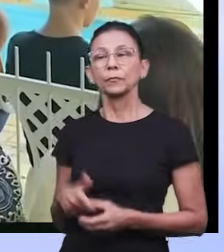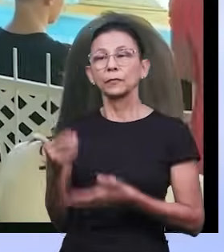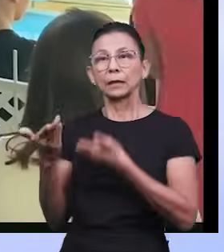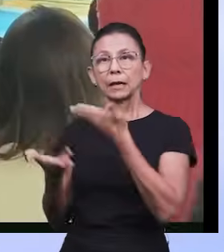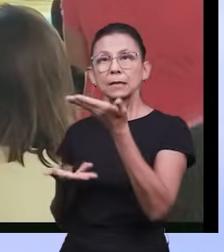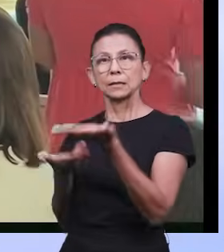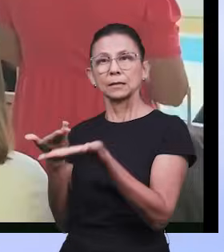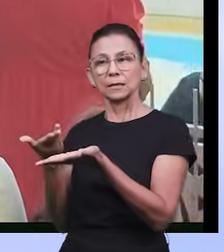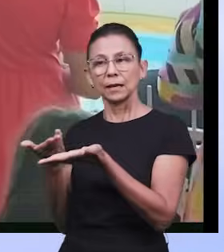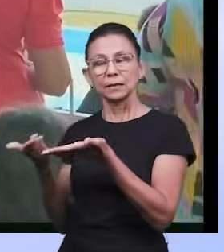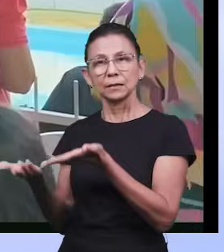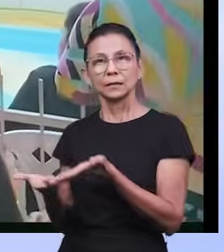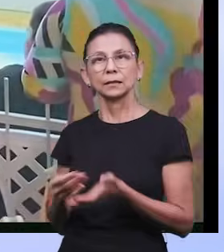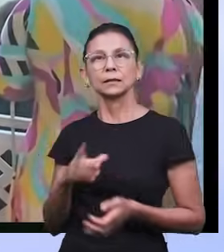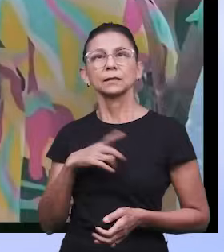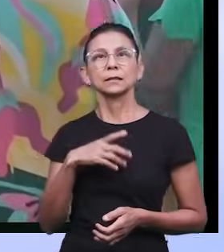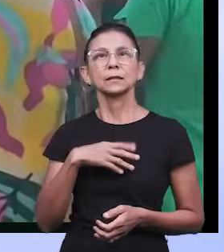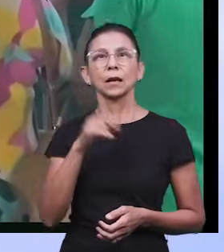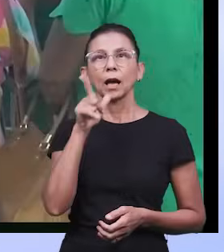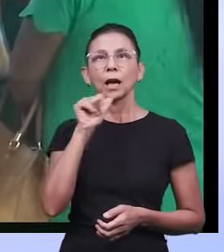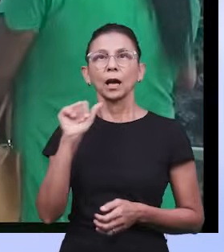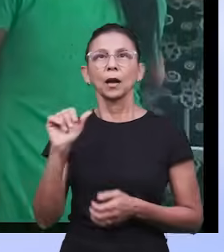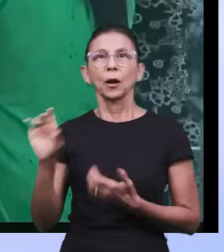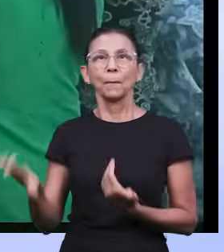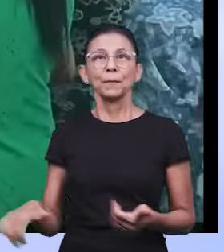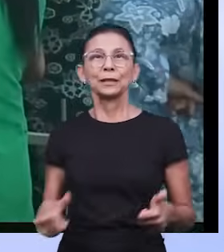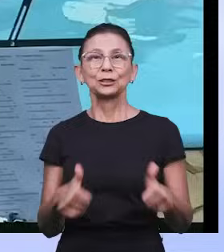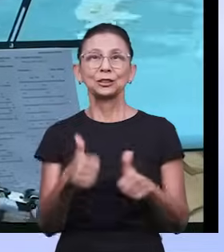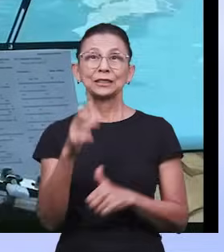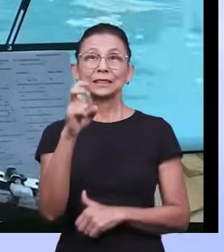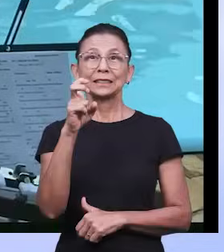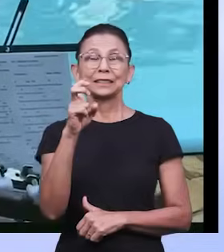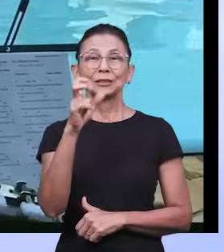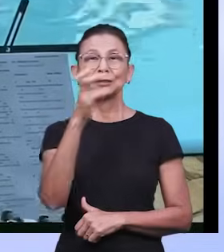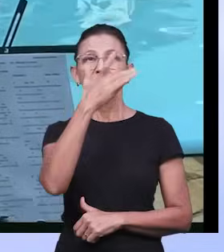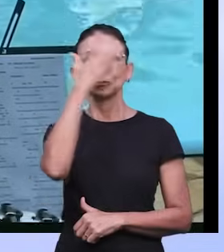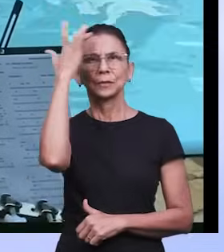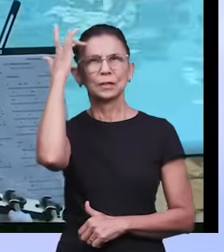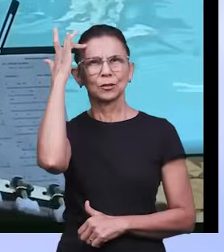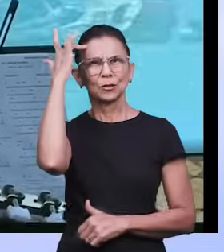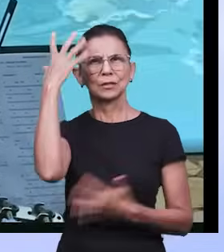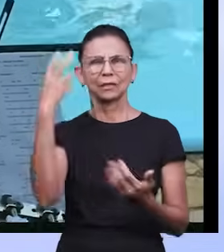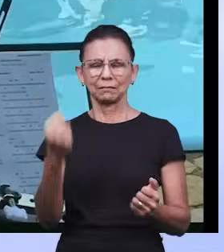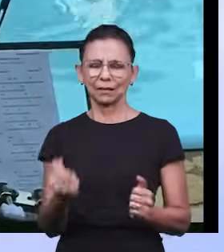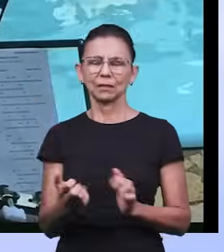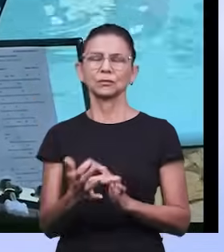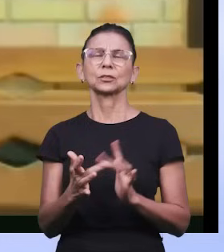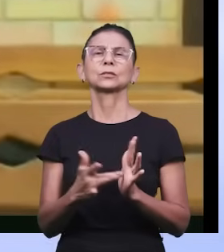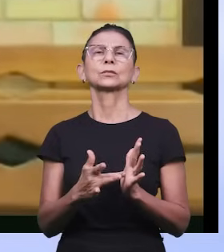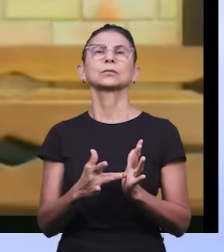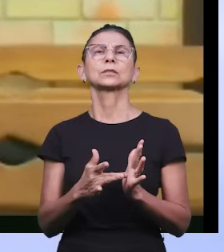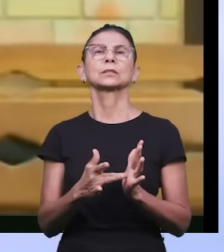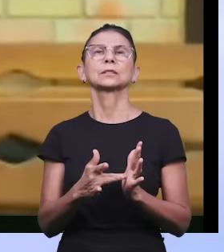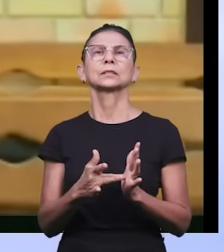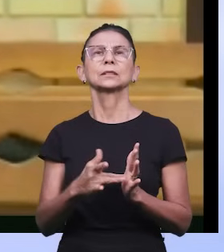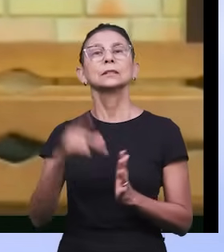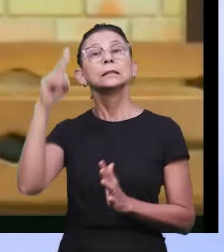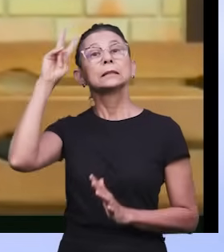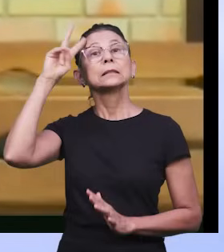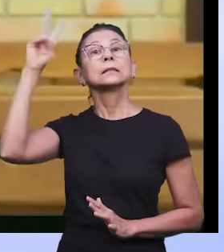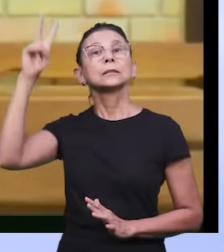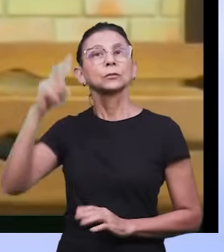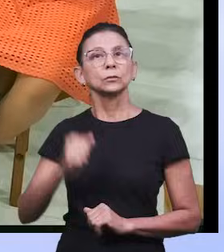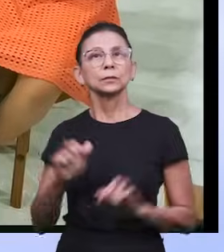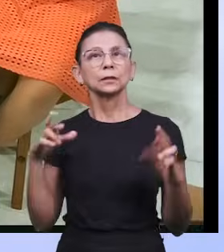Jamari. Participamos de um batismo, 5 irmãos desceram as águas, definidos no Senhor. E na segunda-feira,